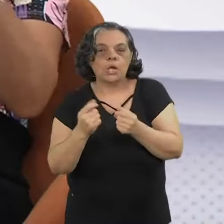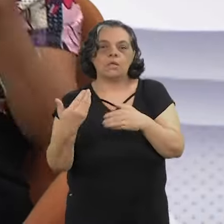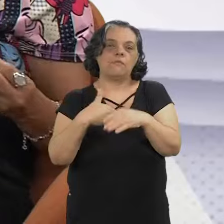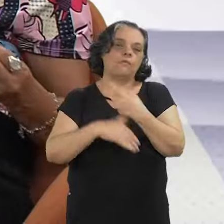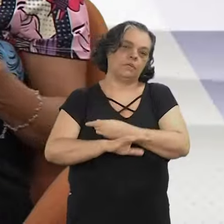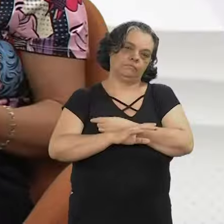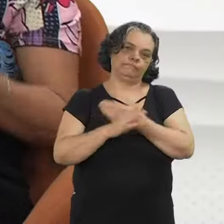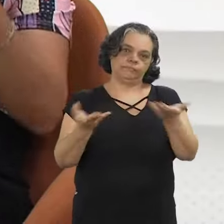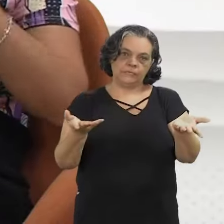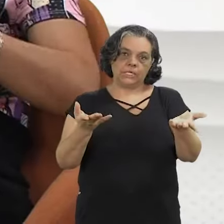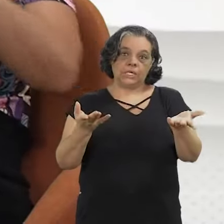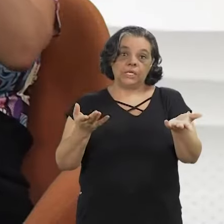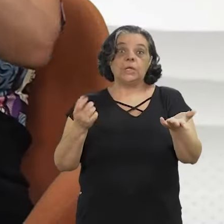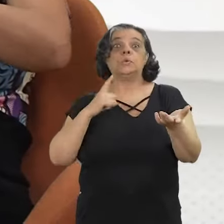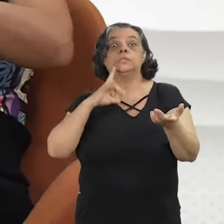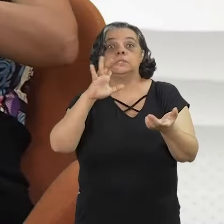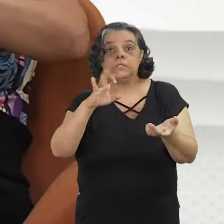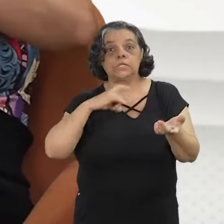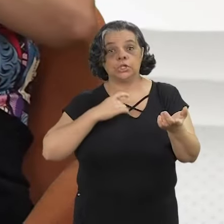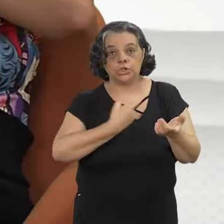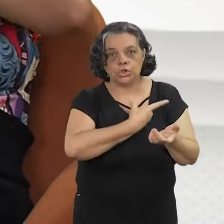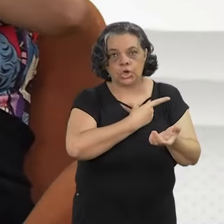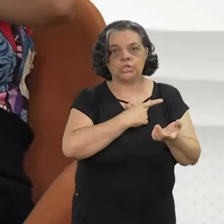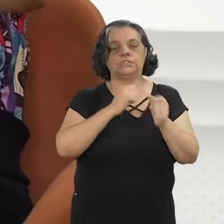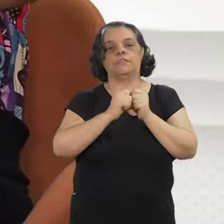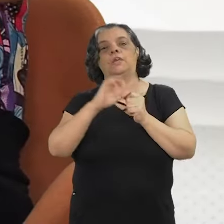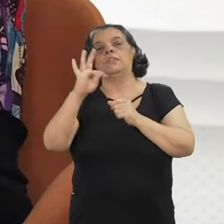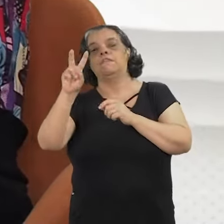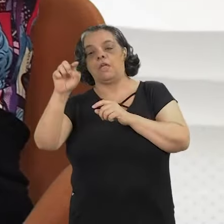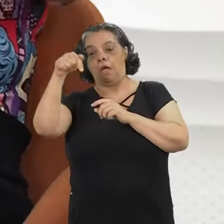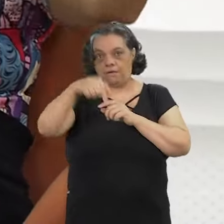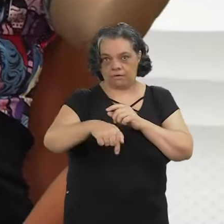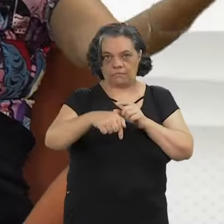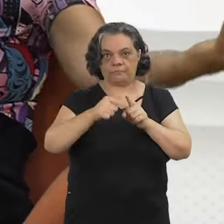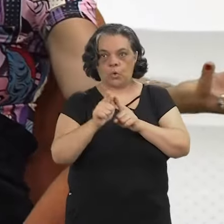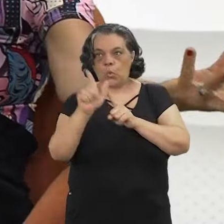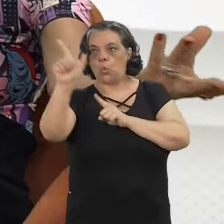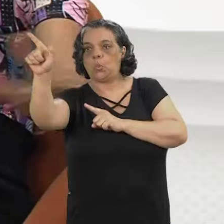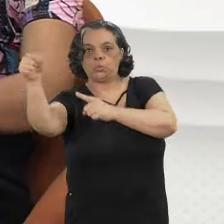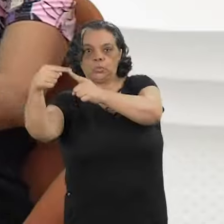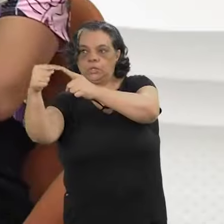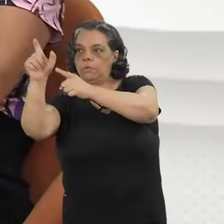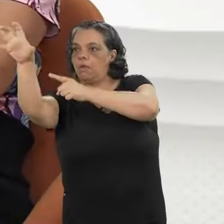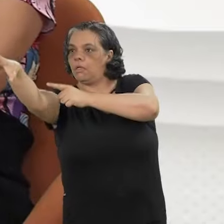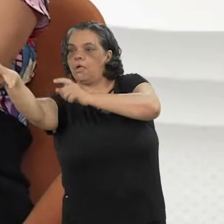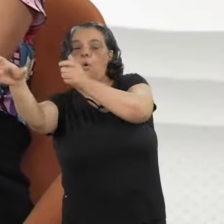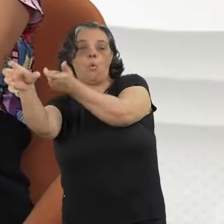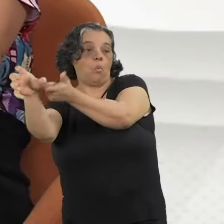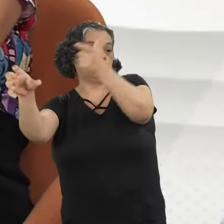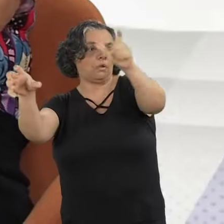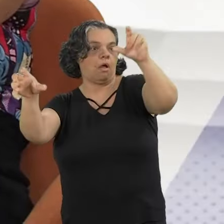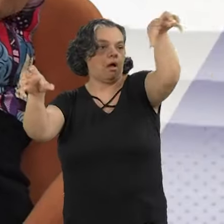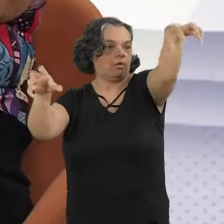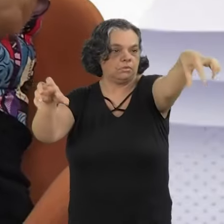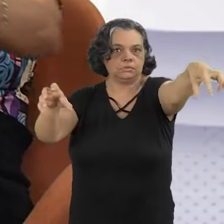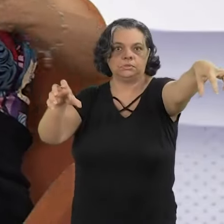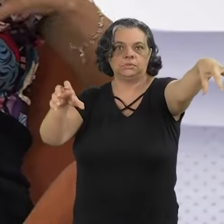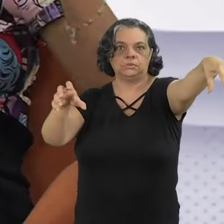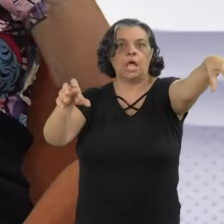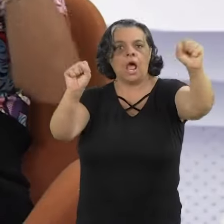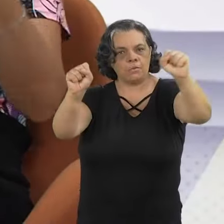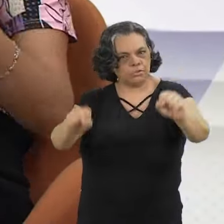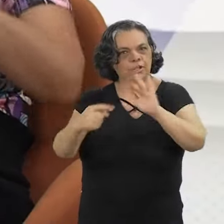fato com aquela notícia ao passo que se a gente tivesse um TV DH aqui um outro tipo de programa ali uma outra emissora daquela outra forma